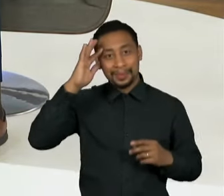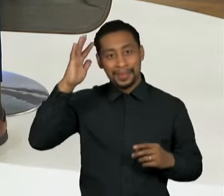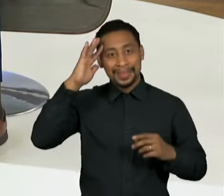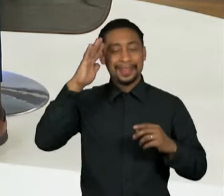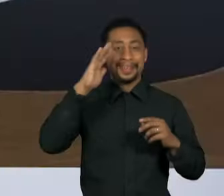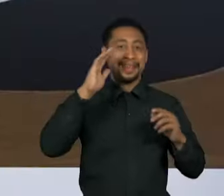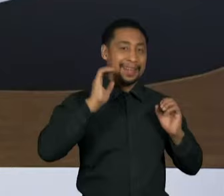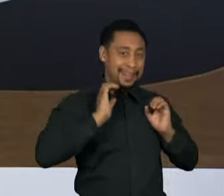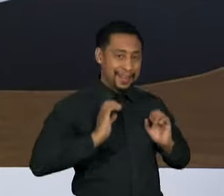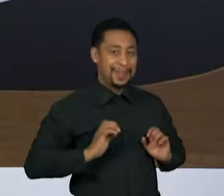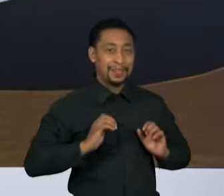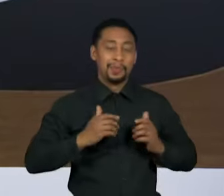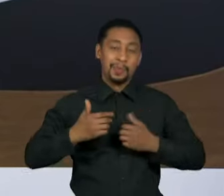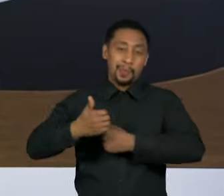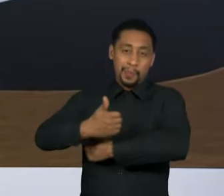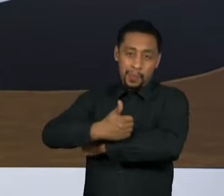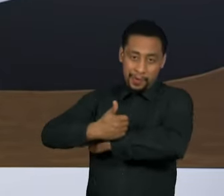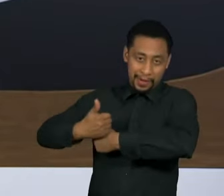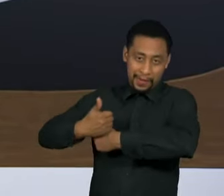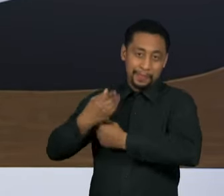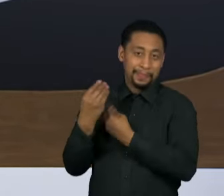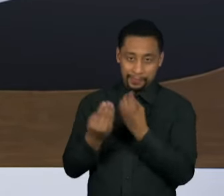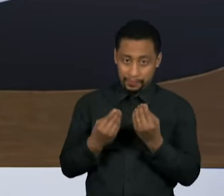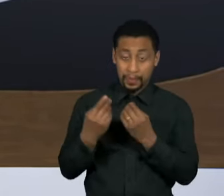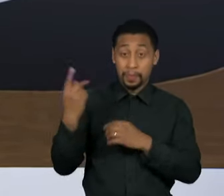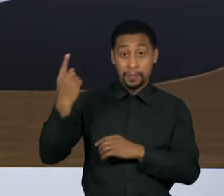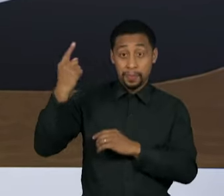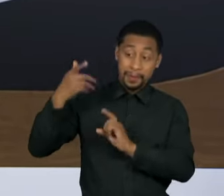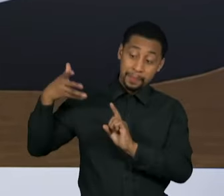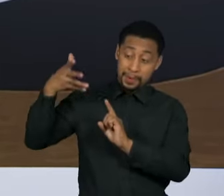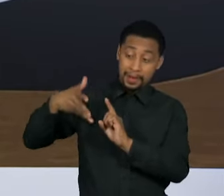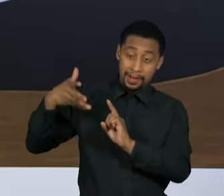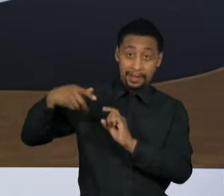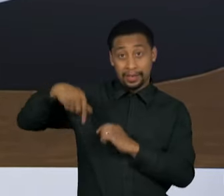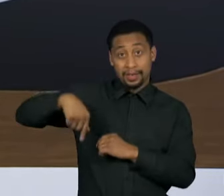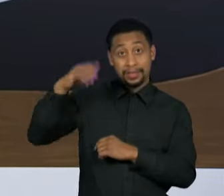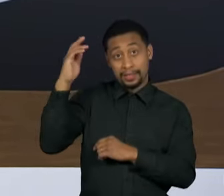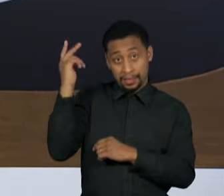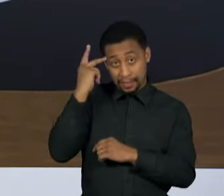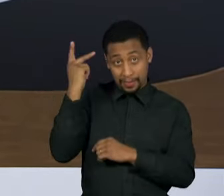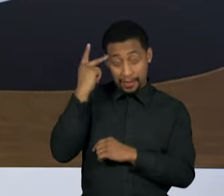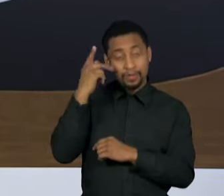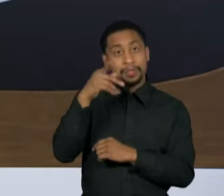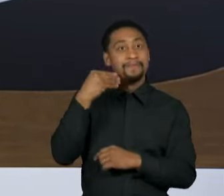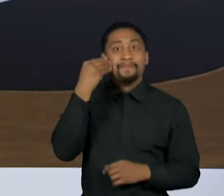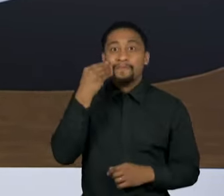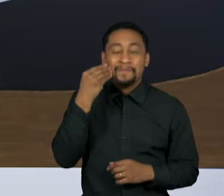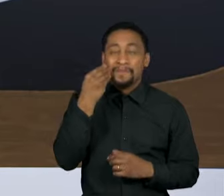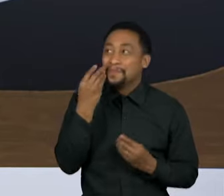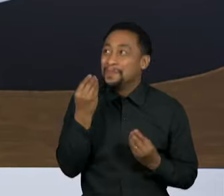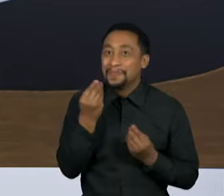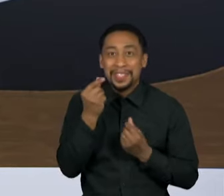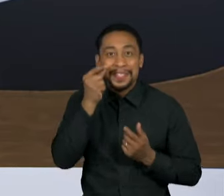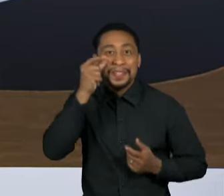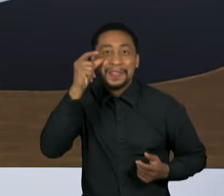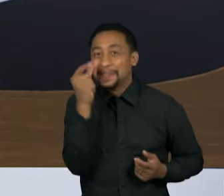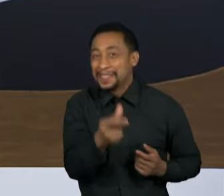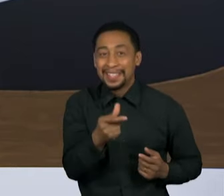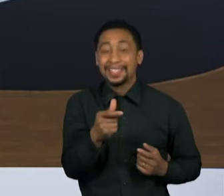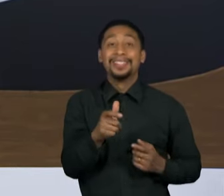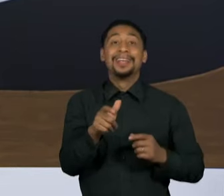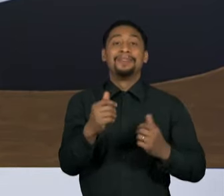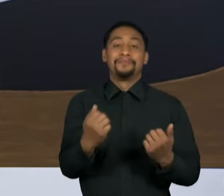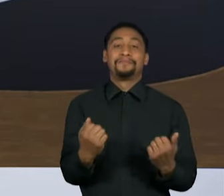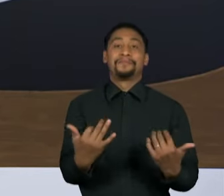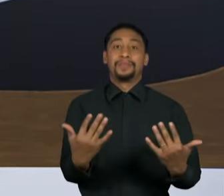éticos e morais. E na sua palestra, na sua primeira palestra aqui em São Paulo, o senhor teve uma experiência muito interessante com alguém que estava na